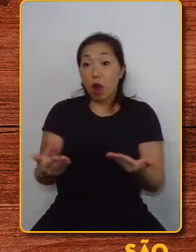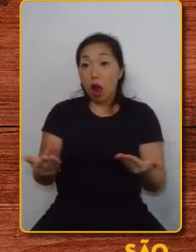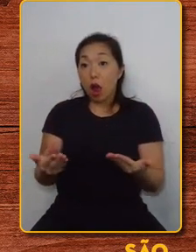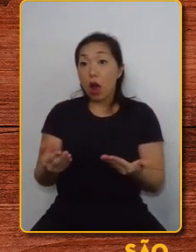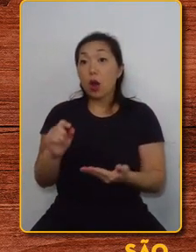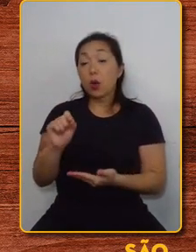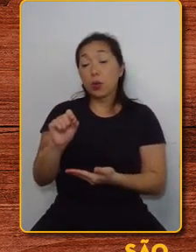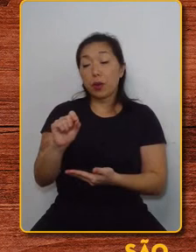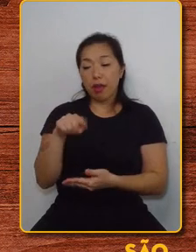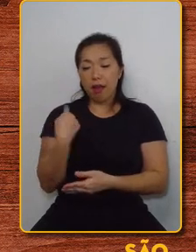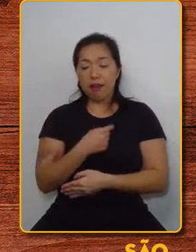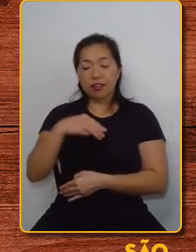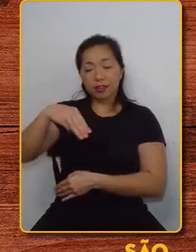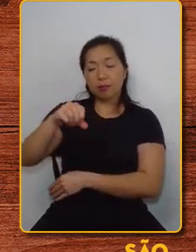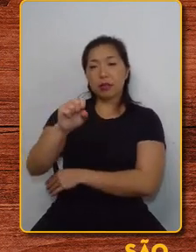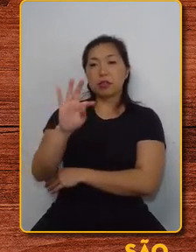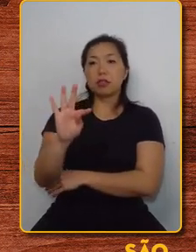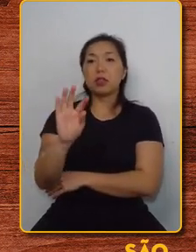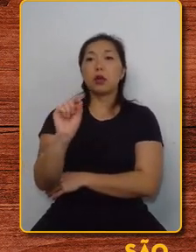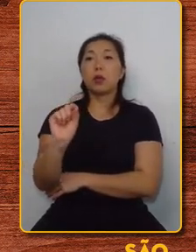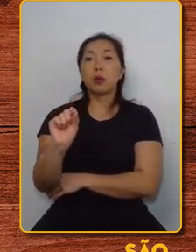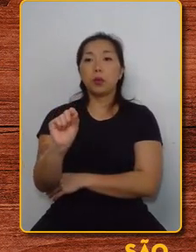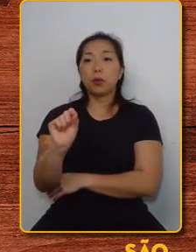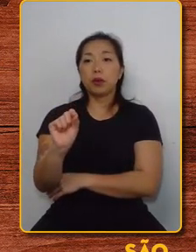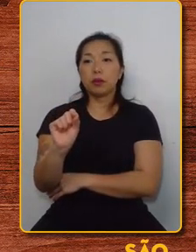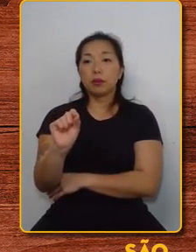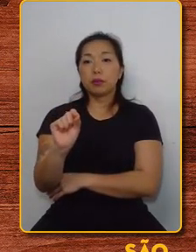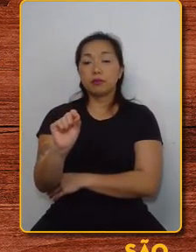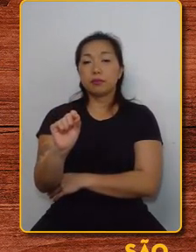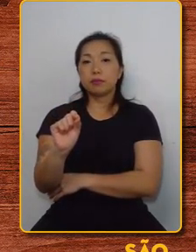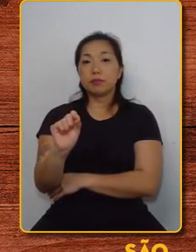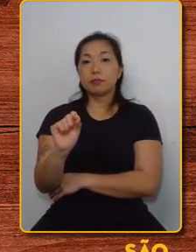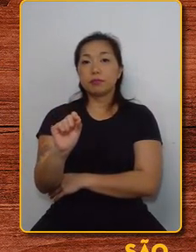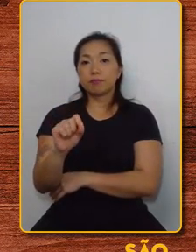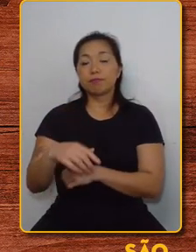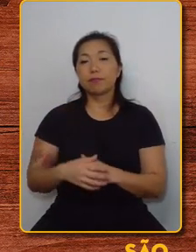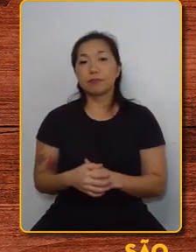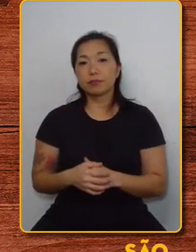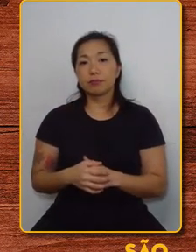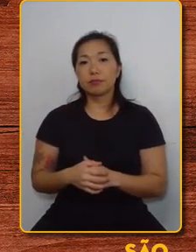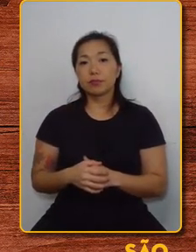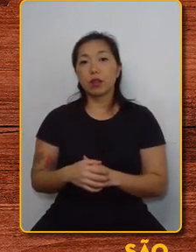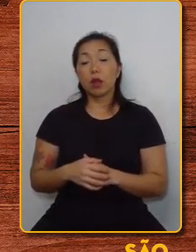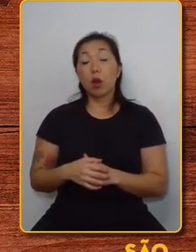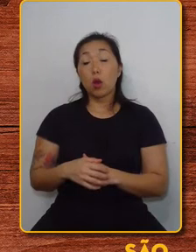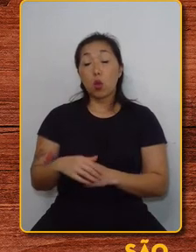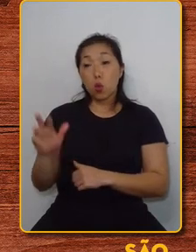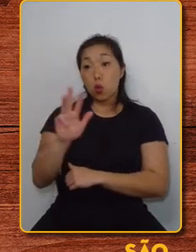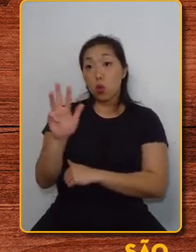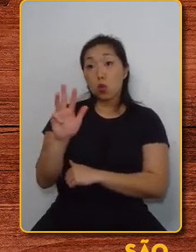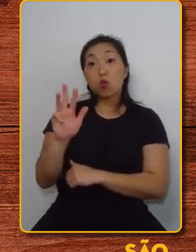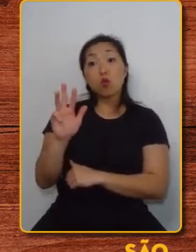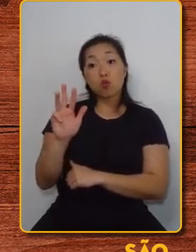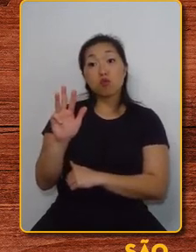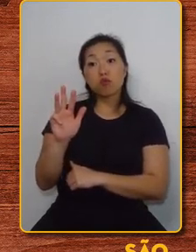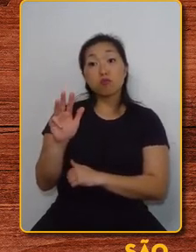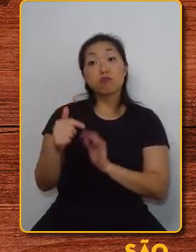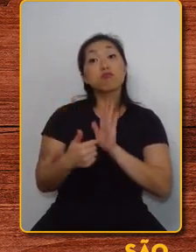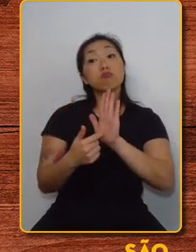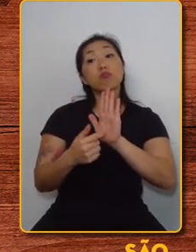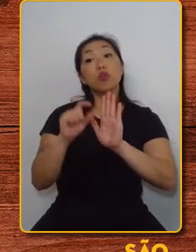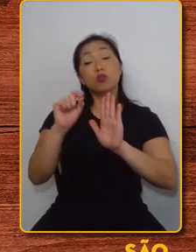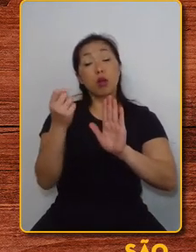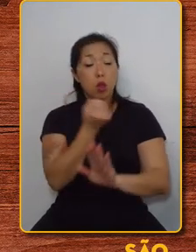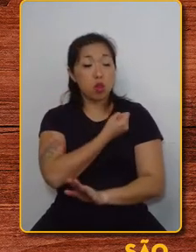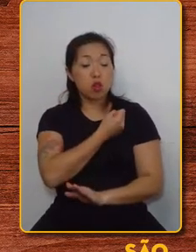isso: continuar com a reforma agrária. O presidente Lula tem trazido um número que eu acho muito bom, que foi a quantidade de hectares de